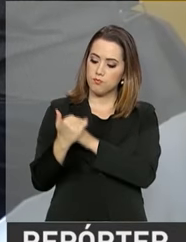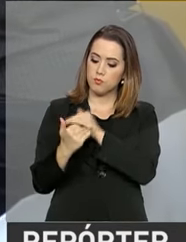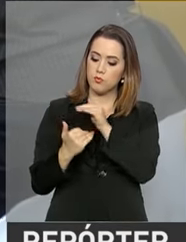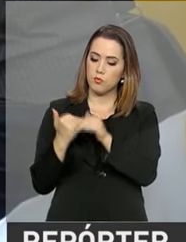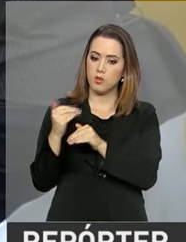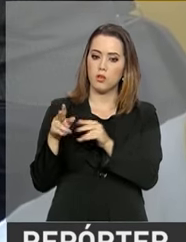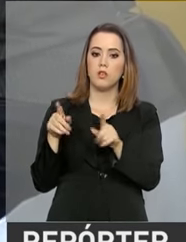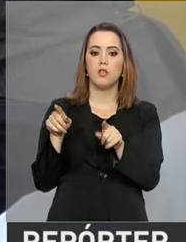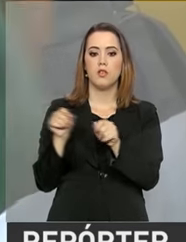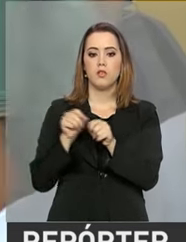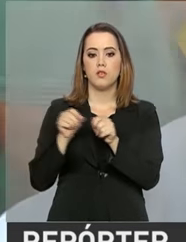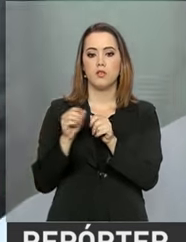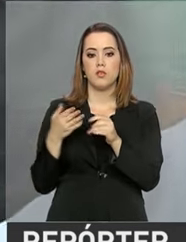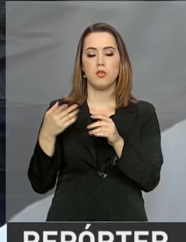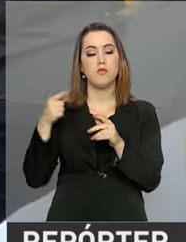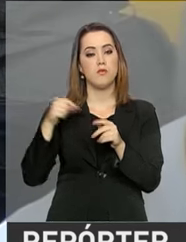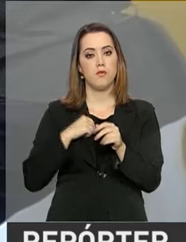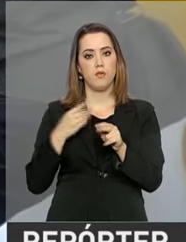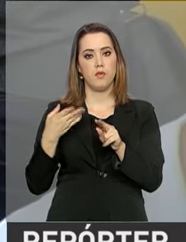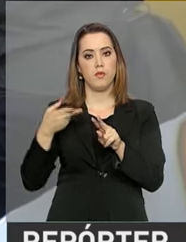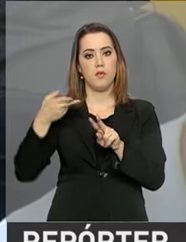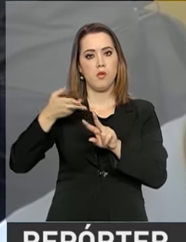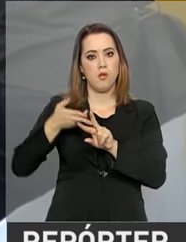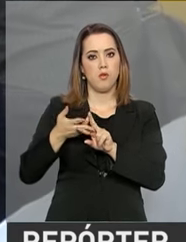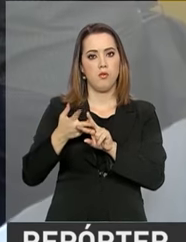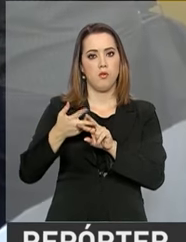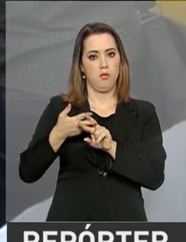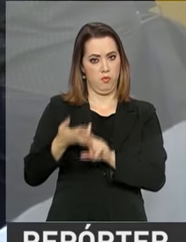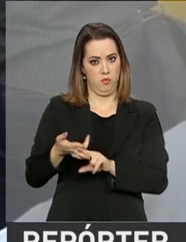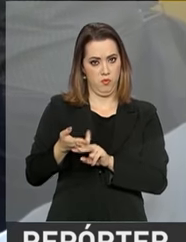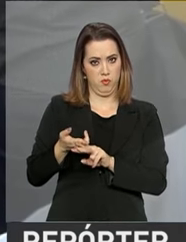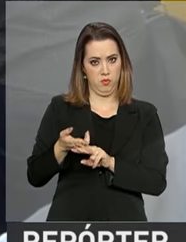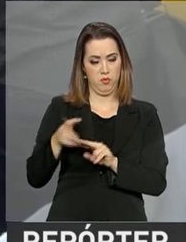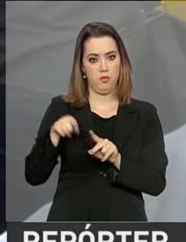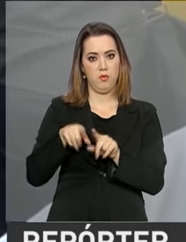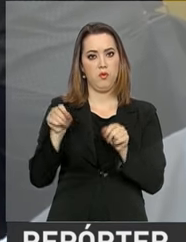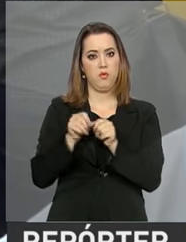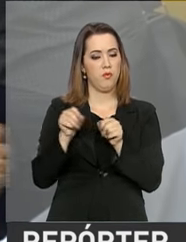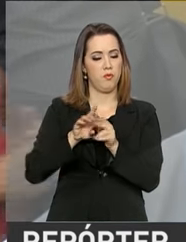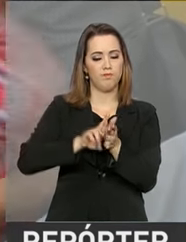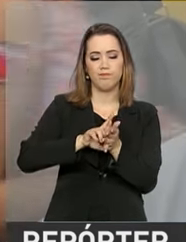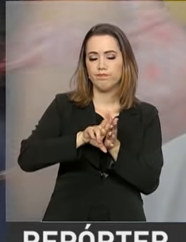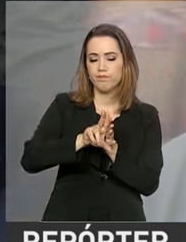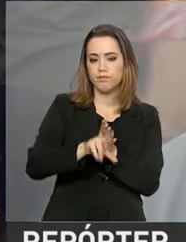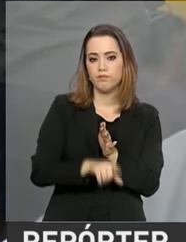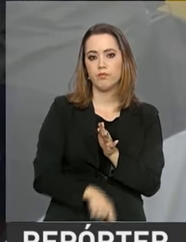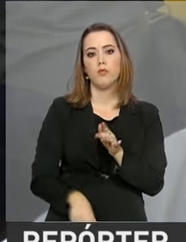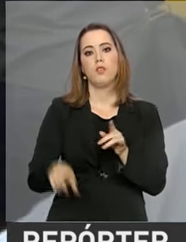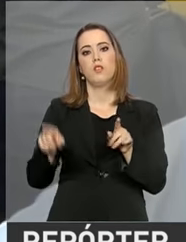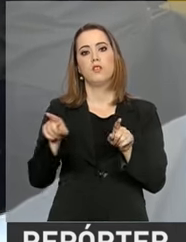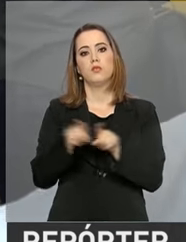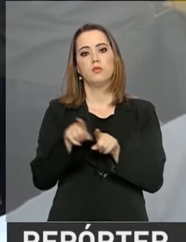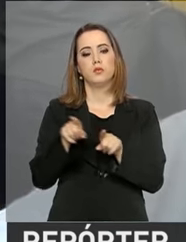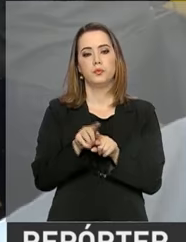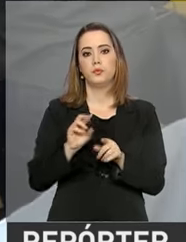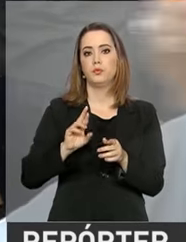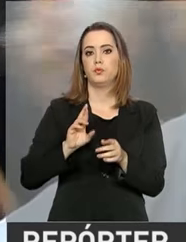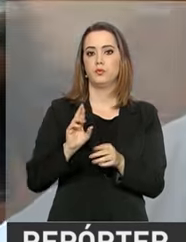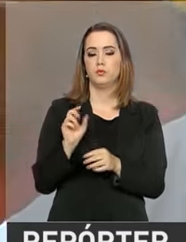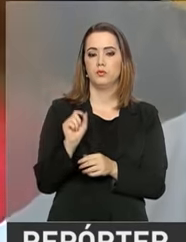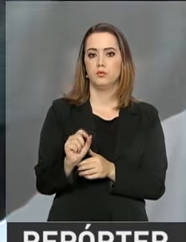próprias mãos né daí a gente faz bichinhos flechinhas os Maracá